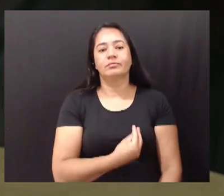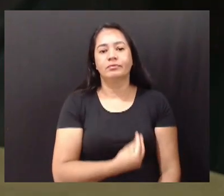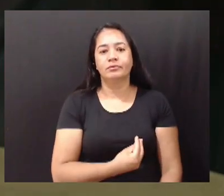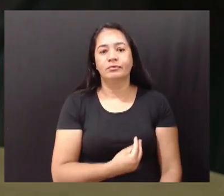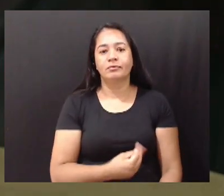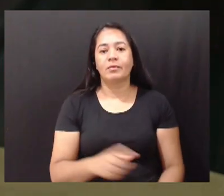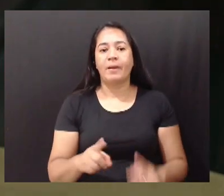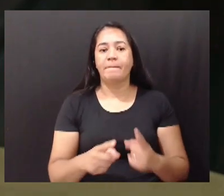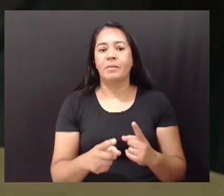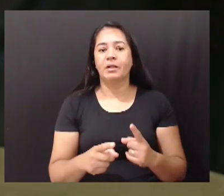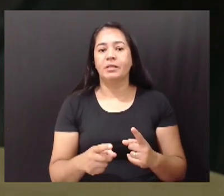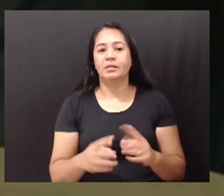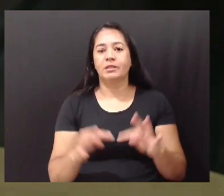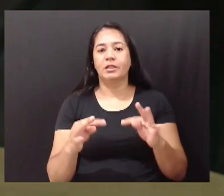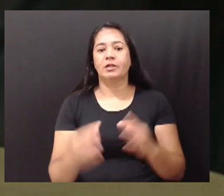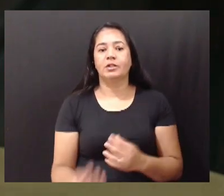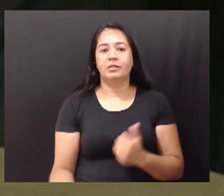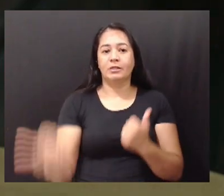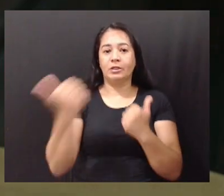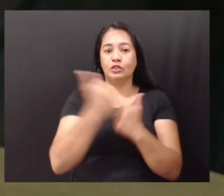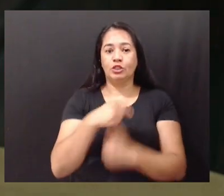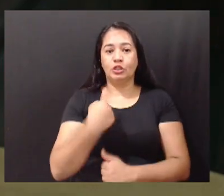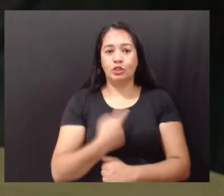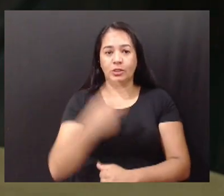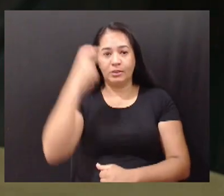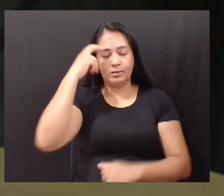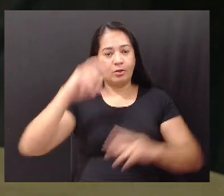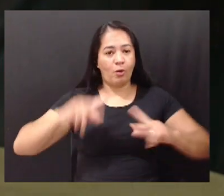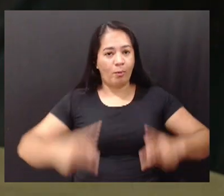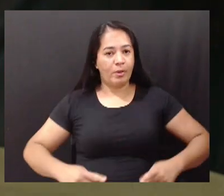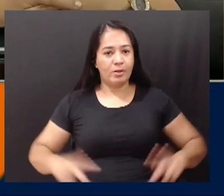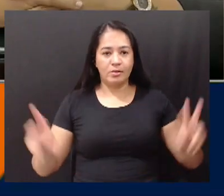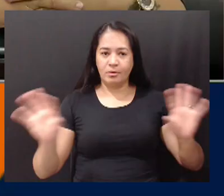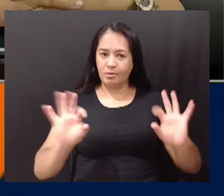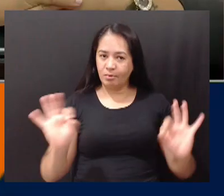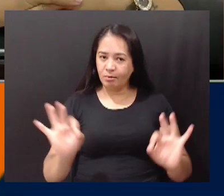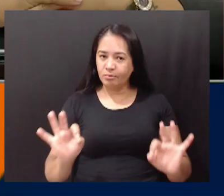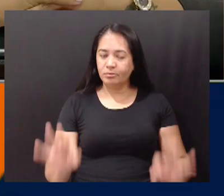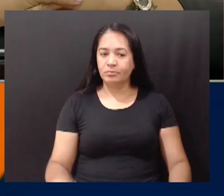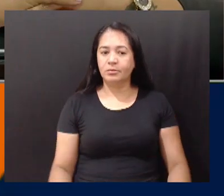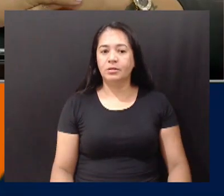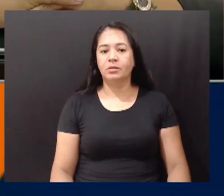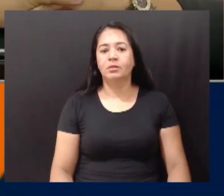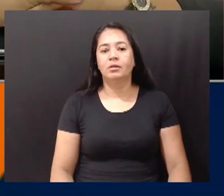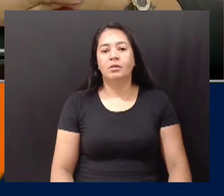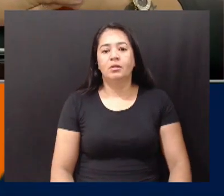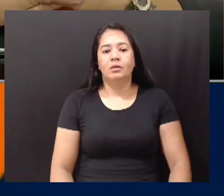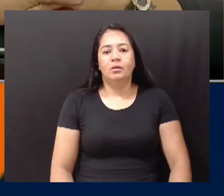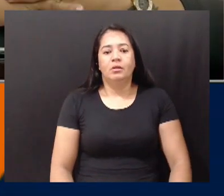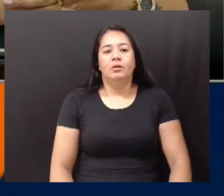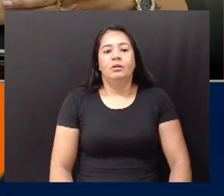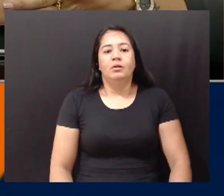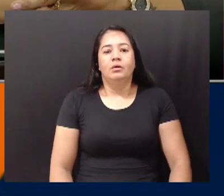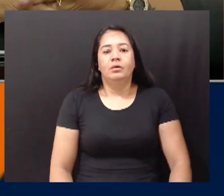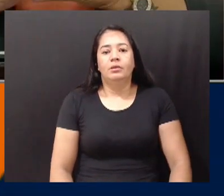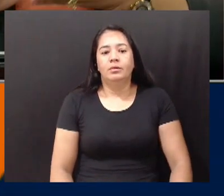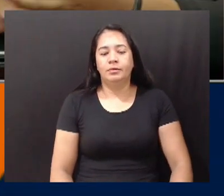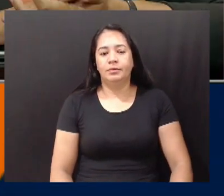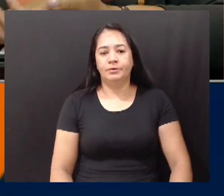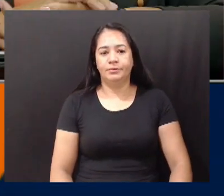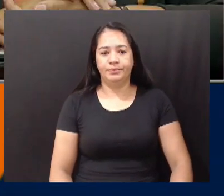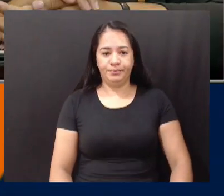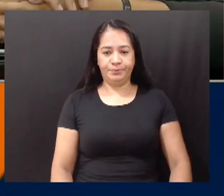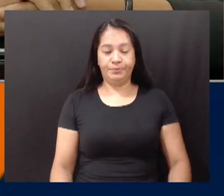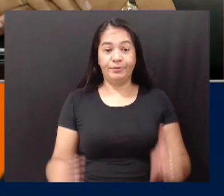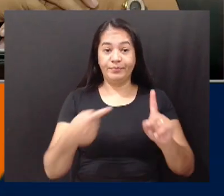sobressair da nossa inteligência humana, beleza? Vamos lá então, pode mandar a produção para a gente? O que temos aqui? André Martins,